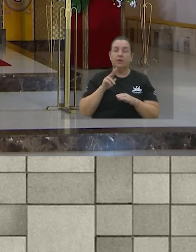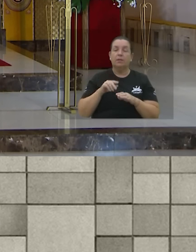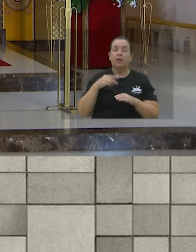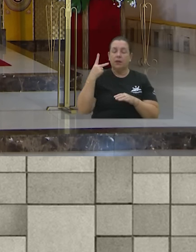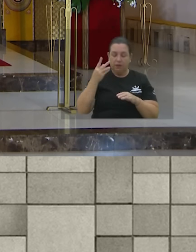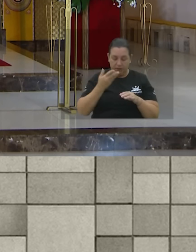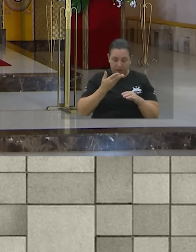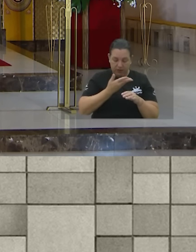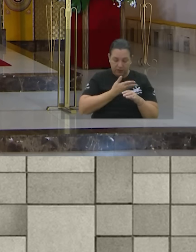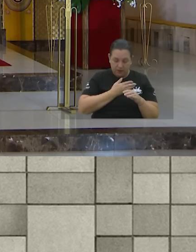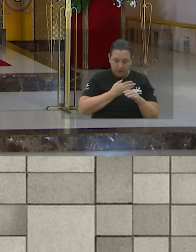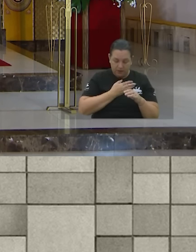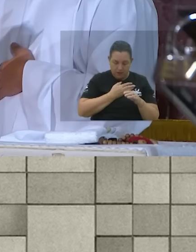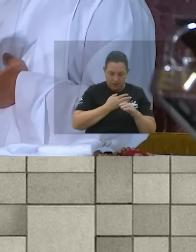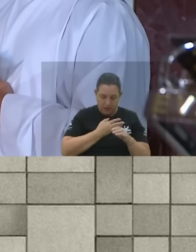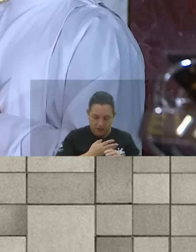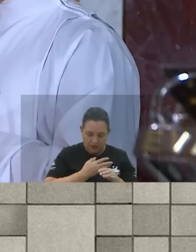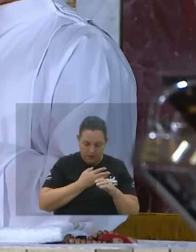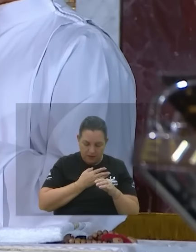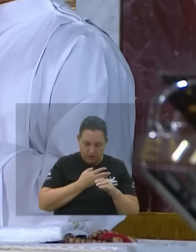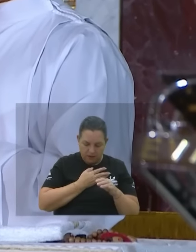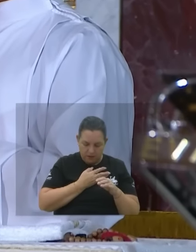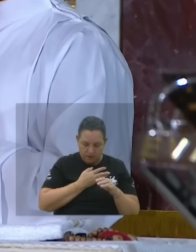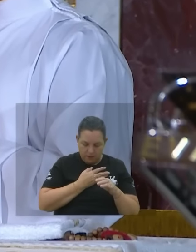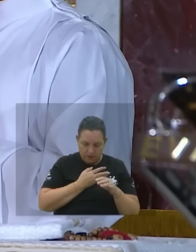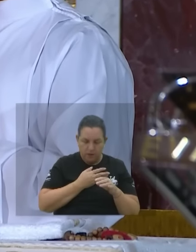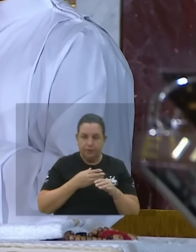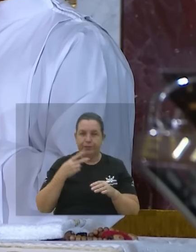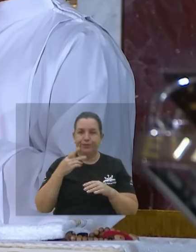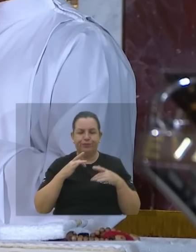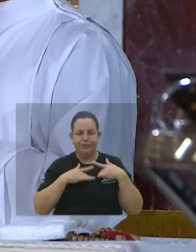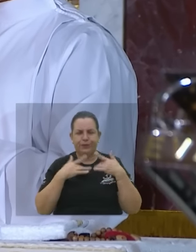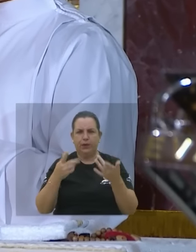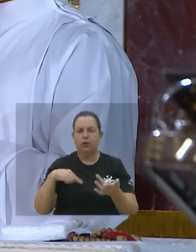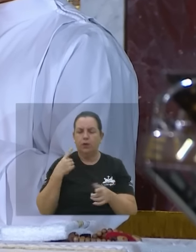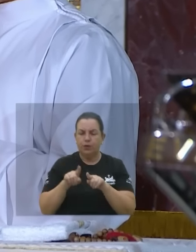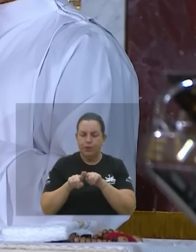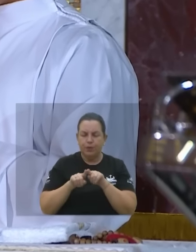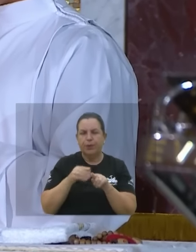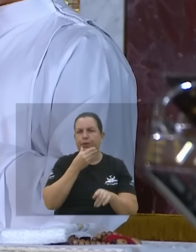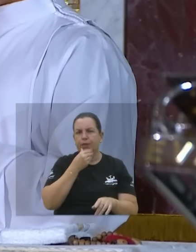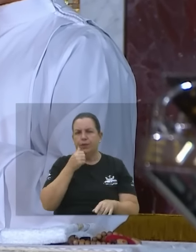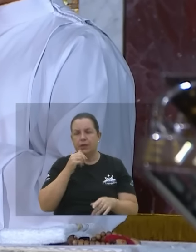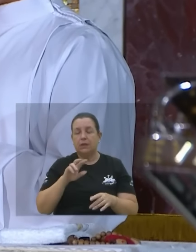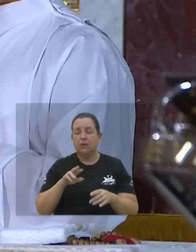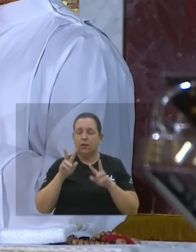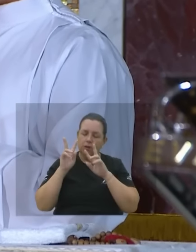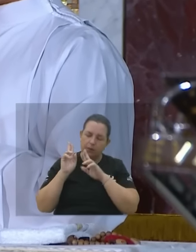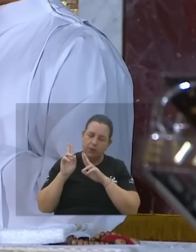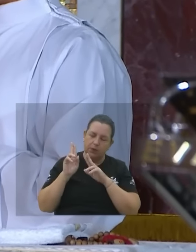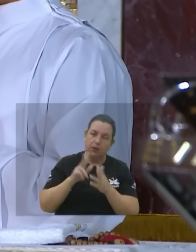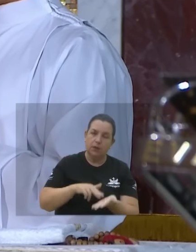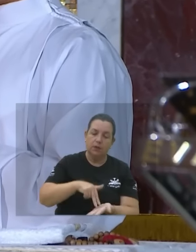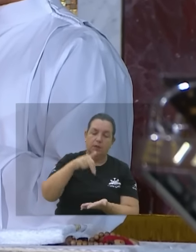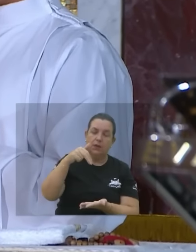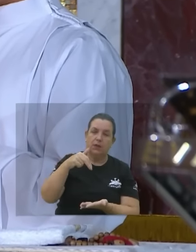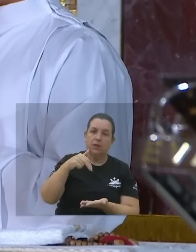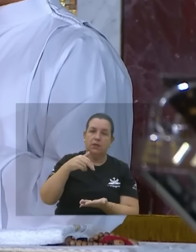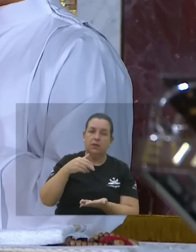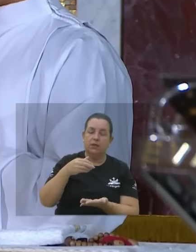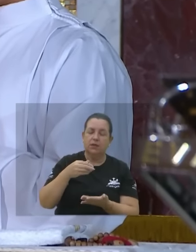vossa misericórdia, dos nossos irmãos e irmãs que adormeceram na esperança da ressurreição e